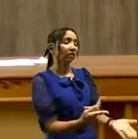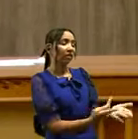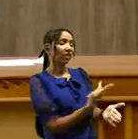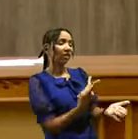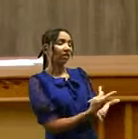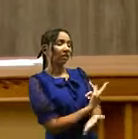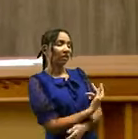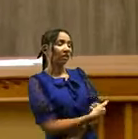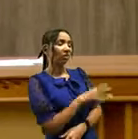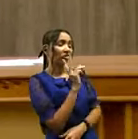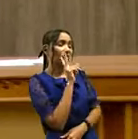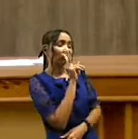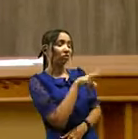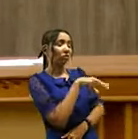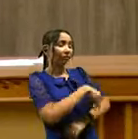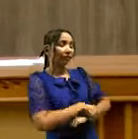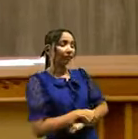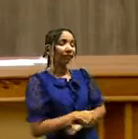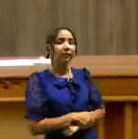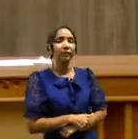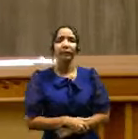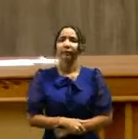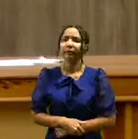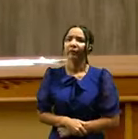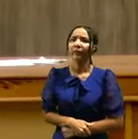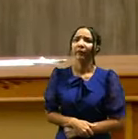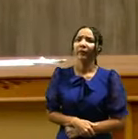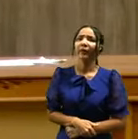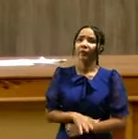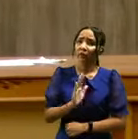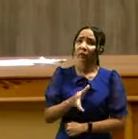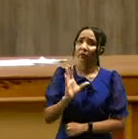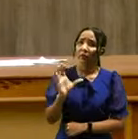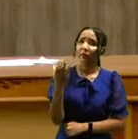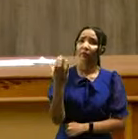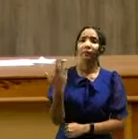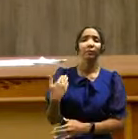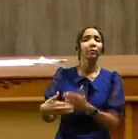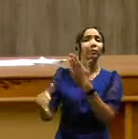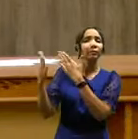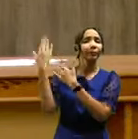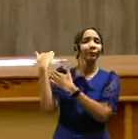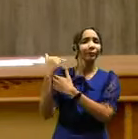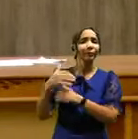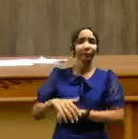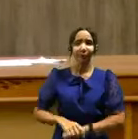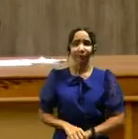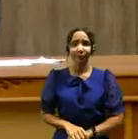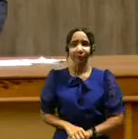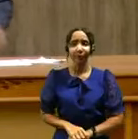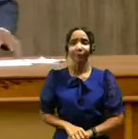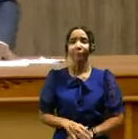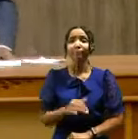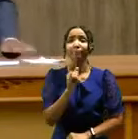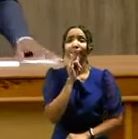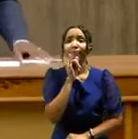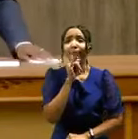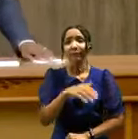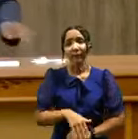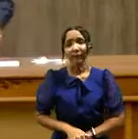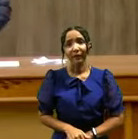é teve um que ele foi pra escola dominical aí ele disse pro professor Eu já vi um erro aí irmão Graças a Deus que agora ele tá